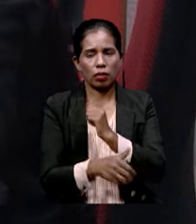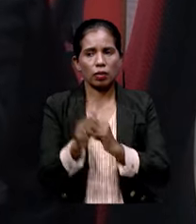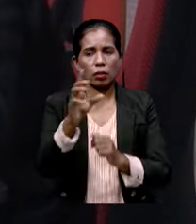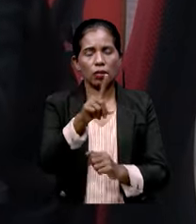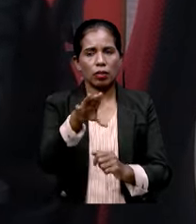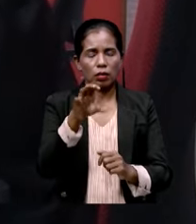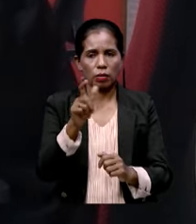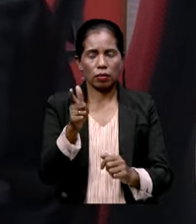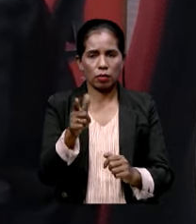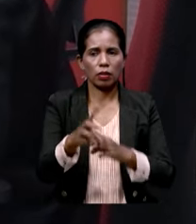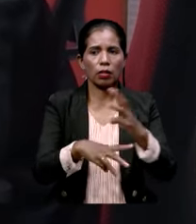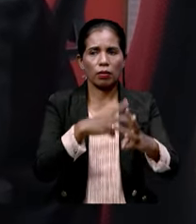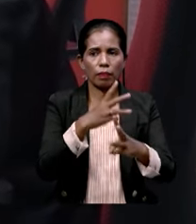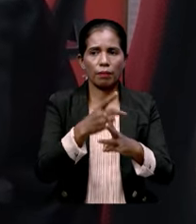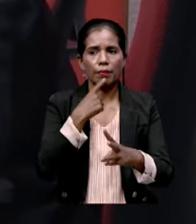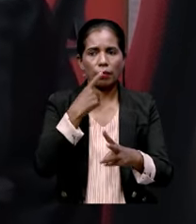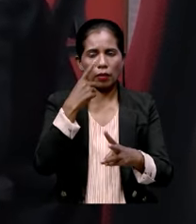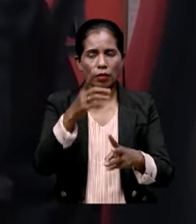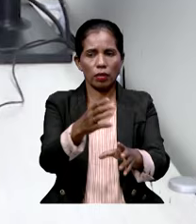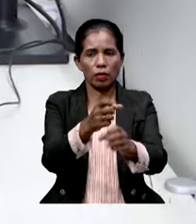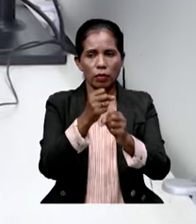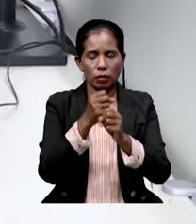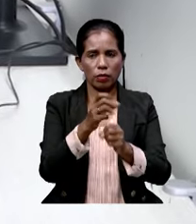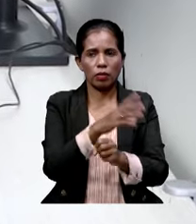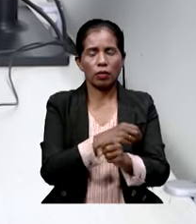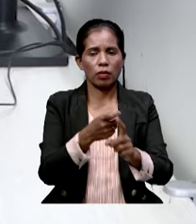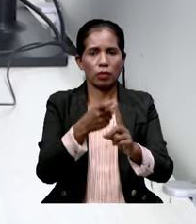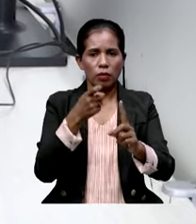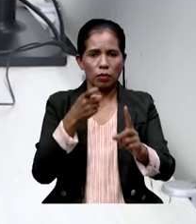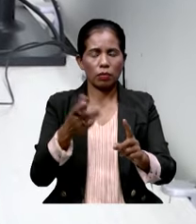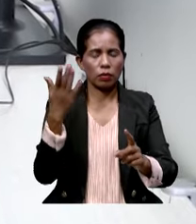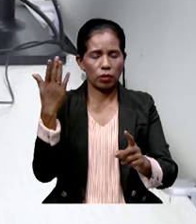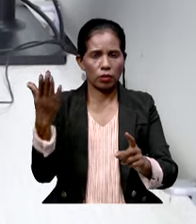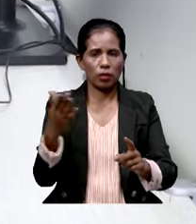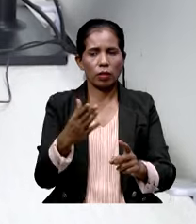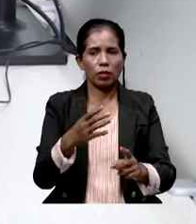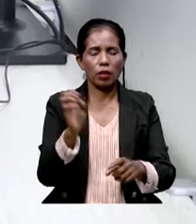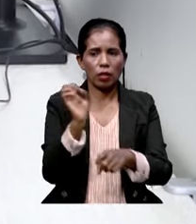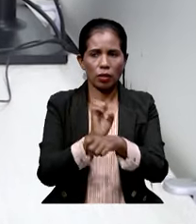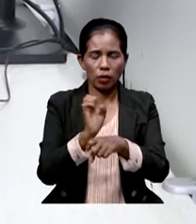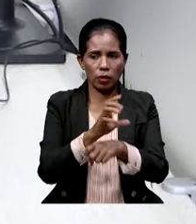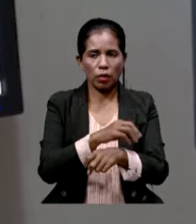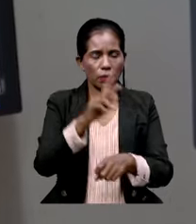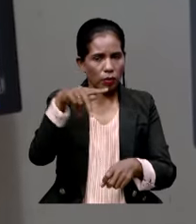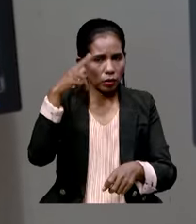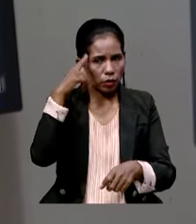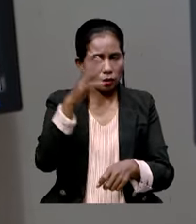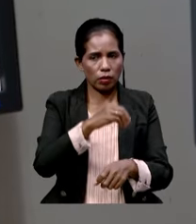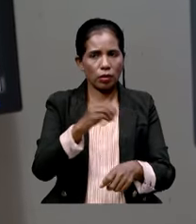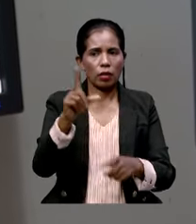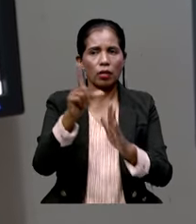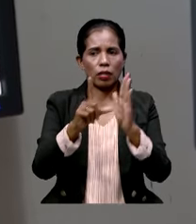mundo. Repórteres sem fronteiras foti pontuação husi indicador 5, anesan, economia, política,